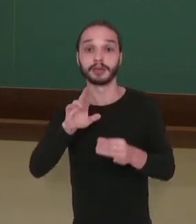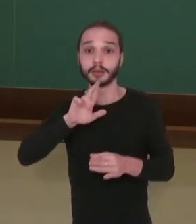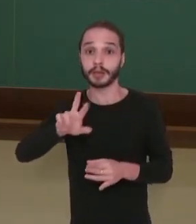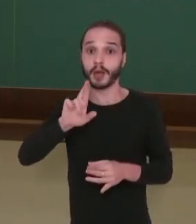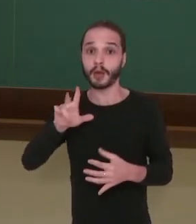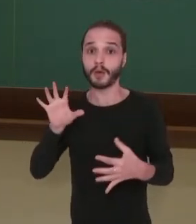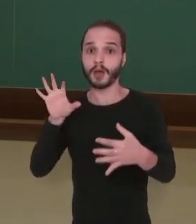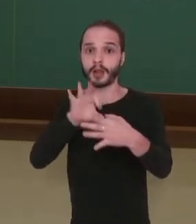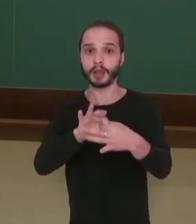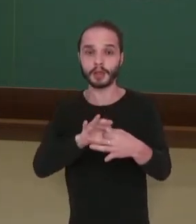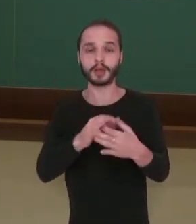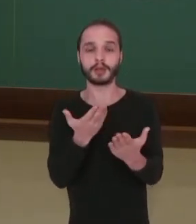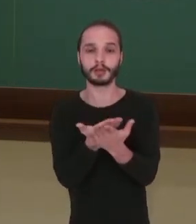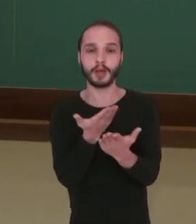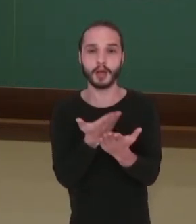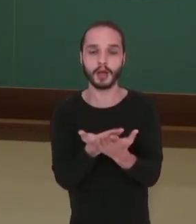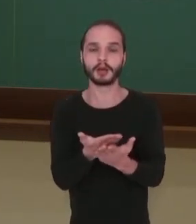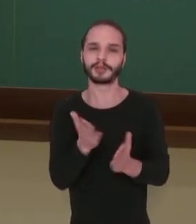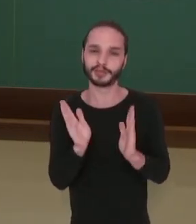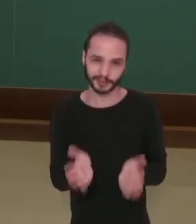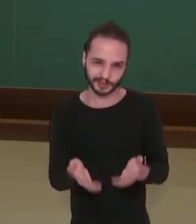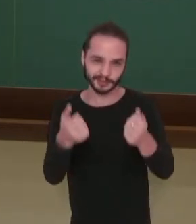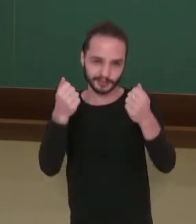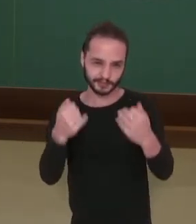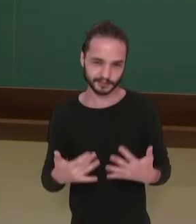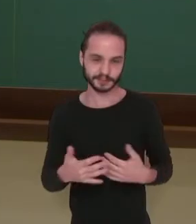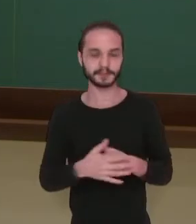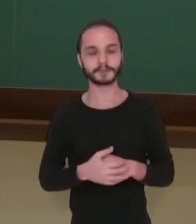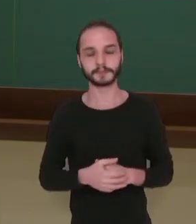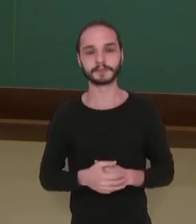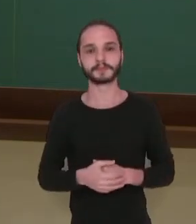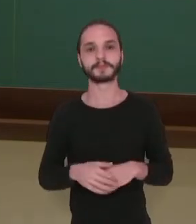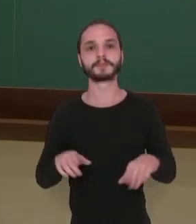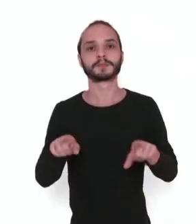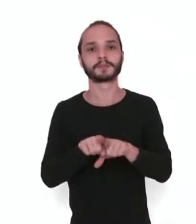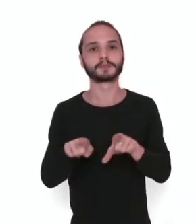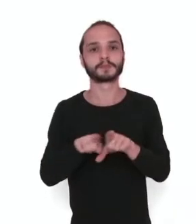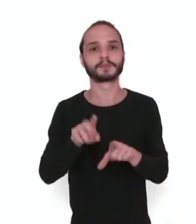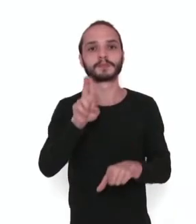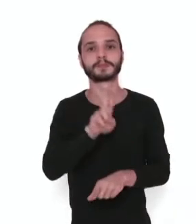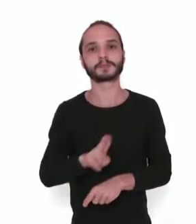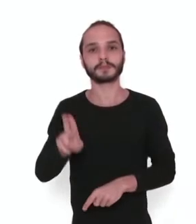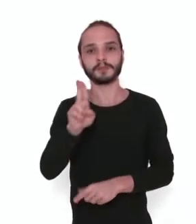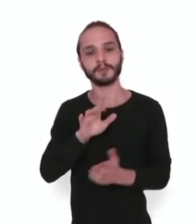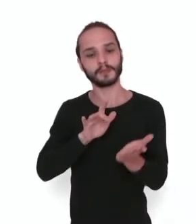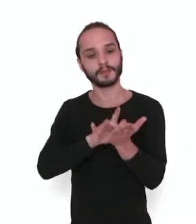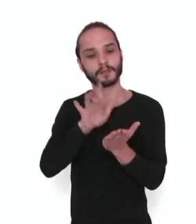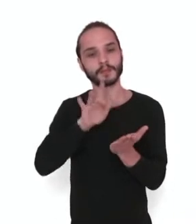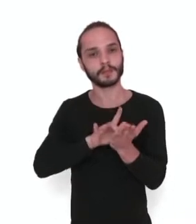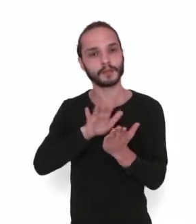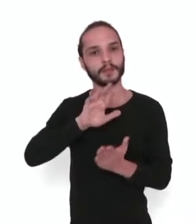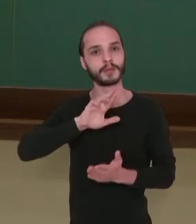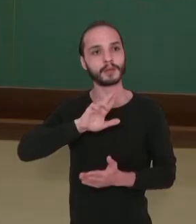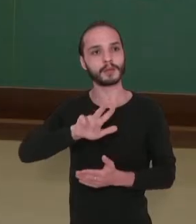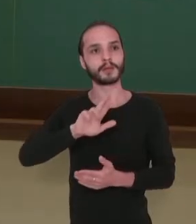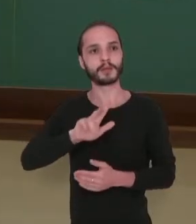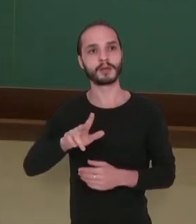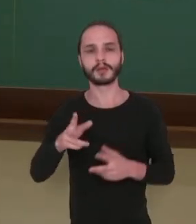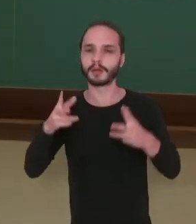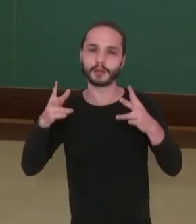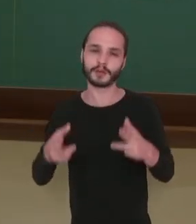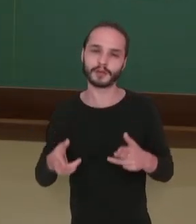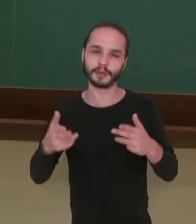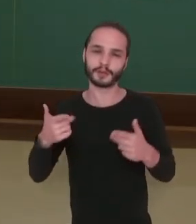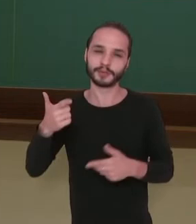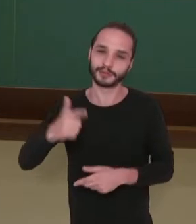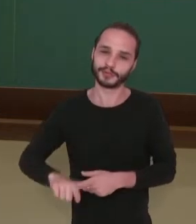processo de ensino-aprendizado. Já falamos disso anteriormente. E utilizar-se de aparelhos eletrônicos na sala de aula que não estejam... Aí a gente acaba